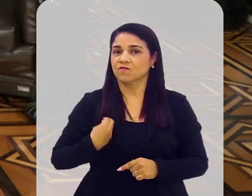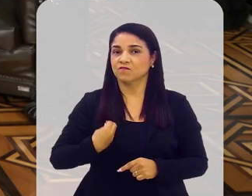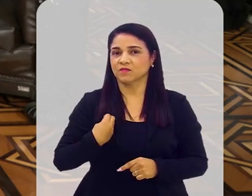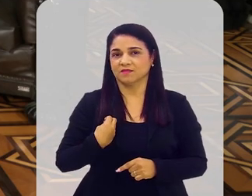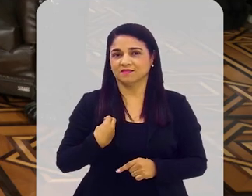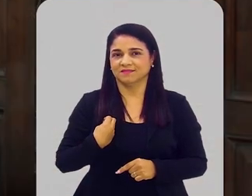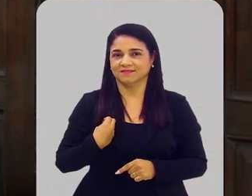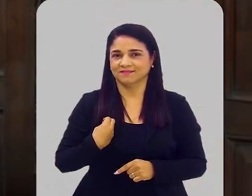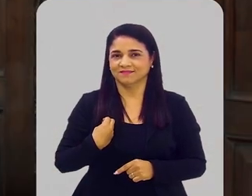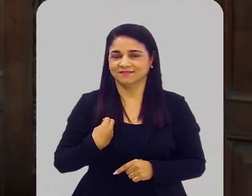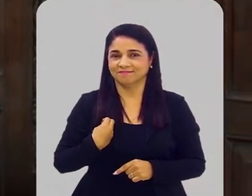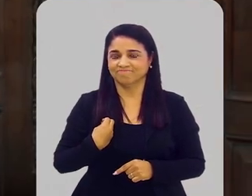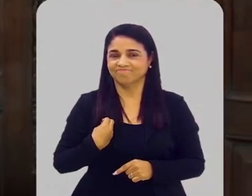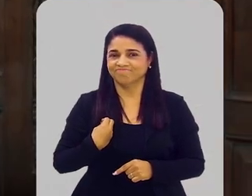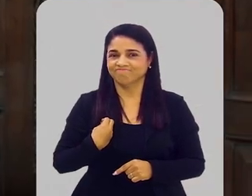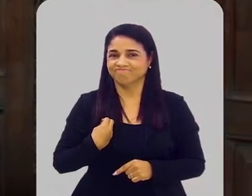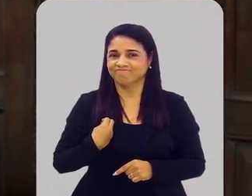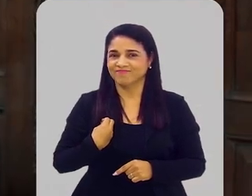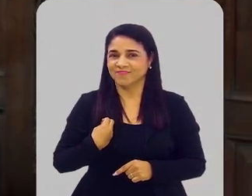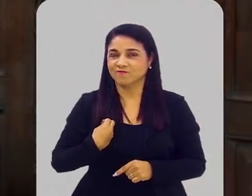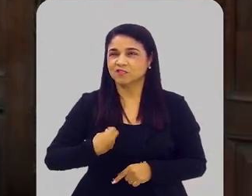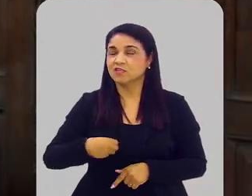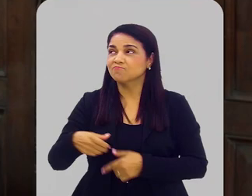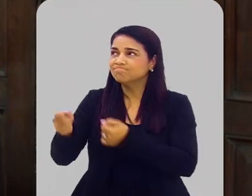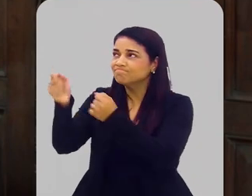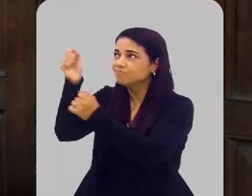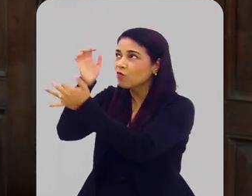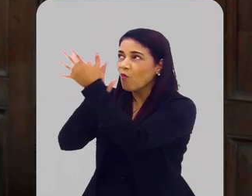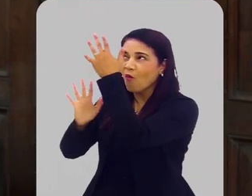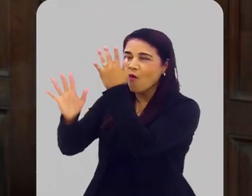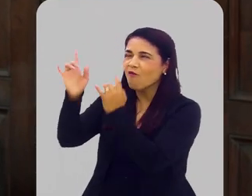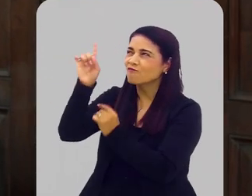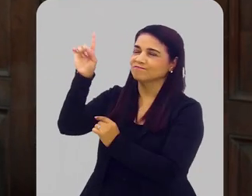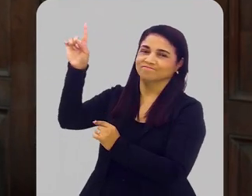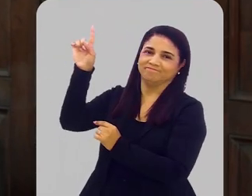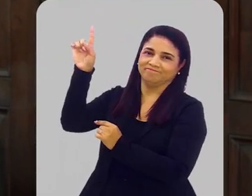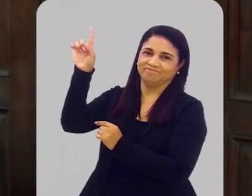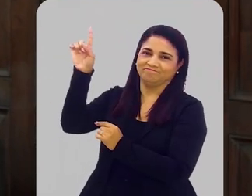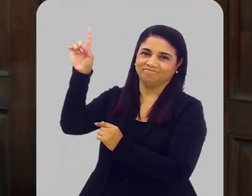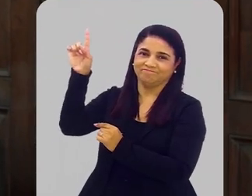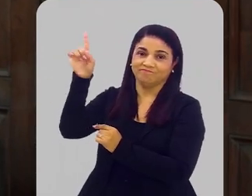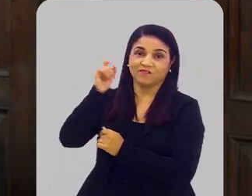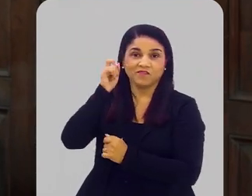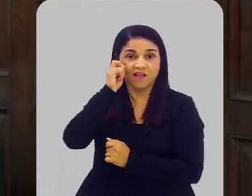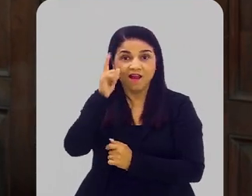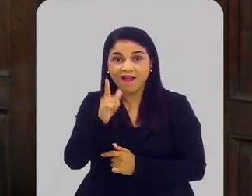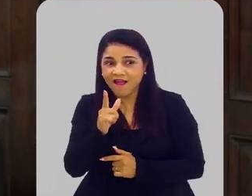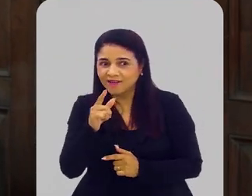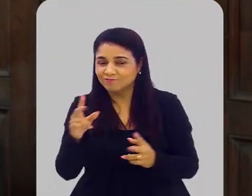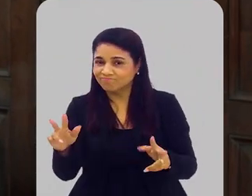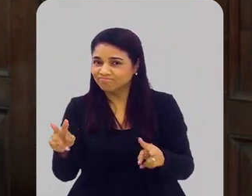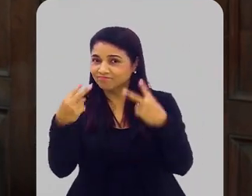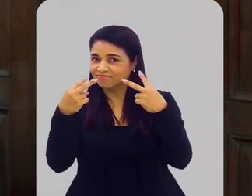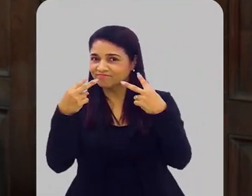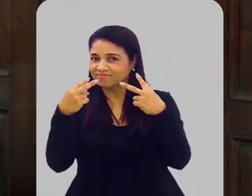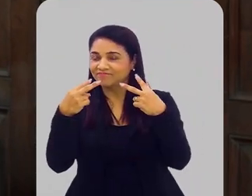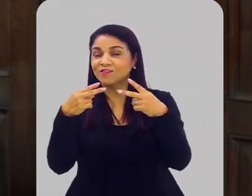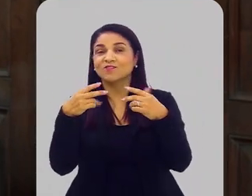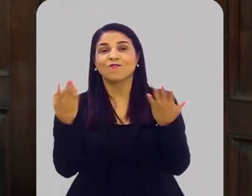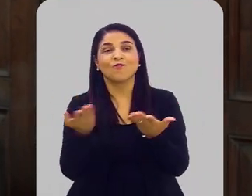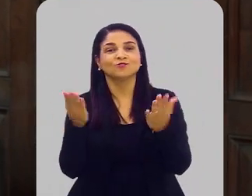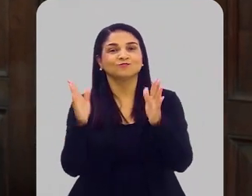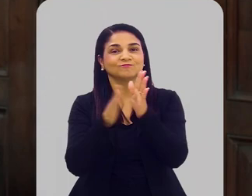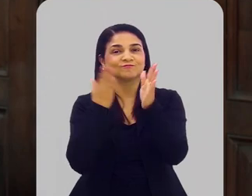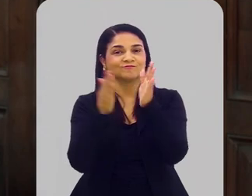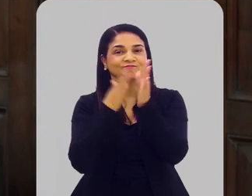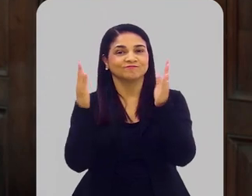É simplesmente quando você dá um pouquinho de ouvido a esse Deus. Então fique ligado. Porque hoje no